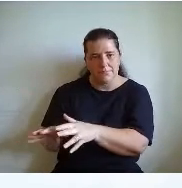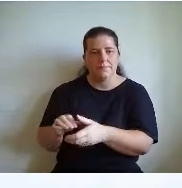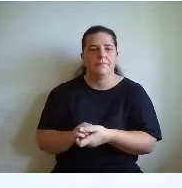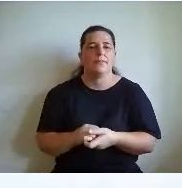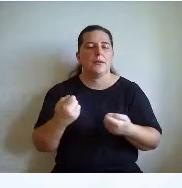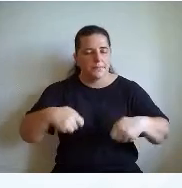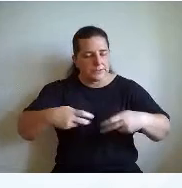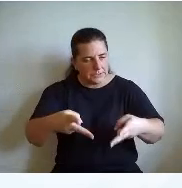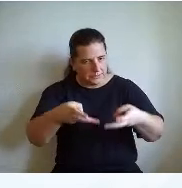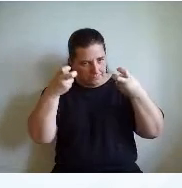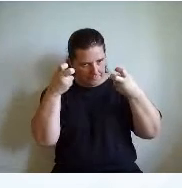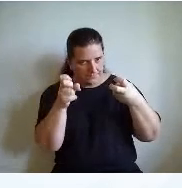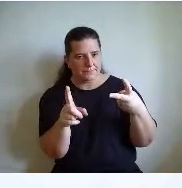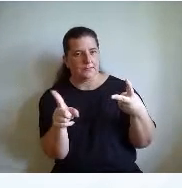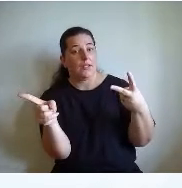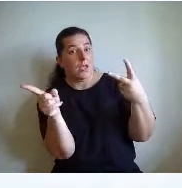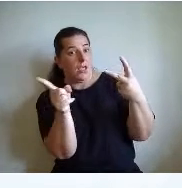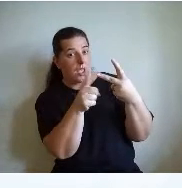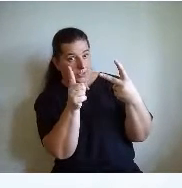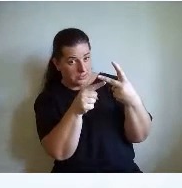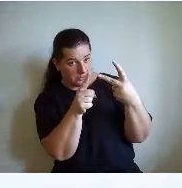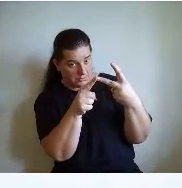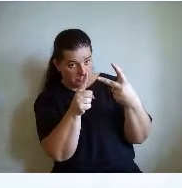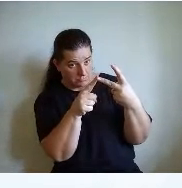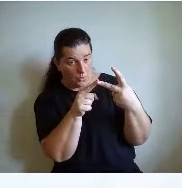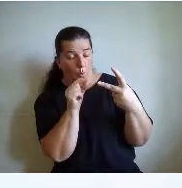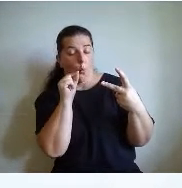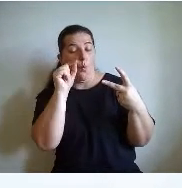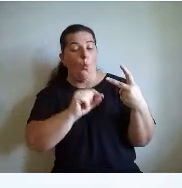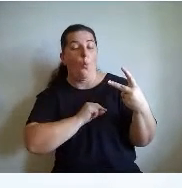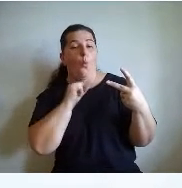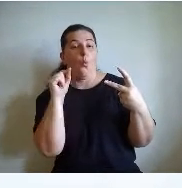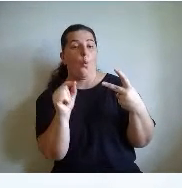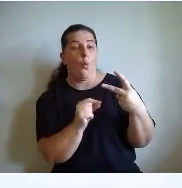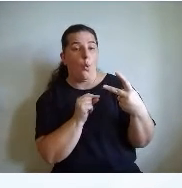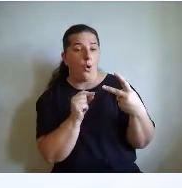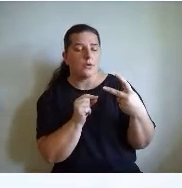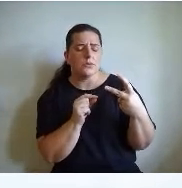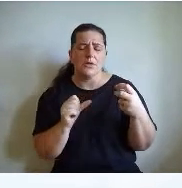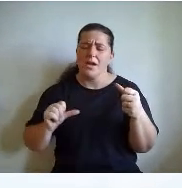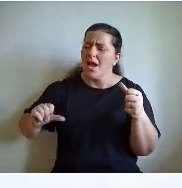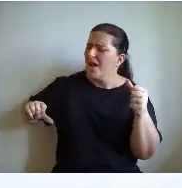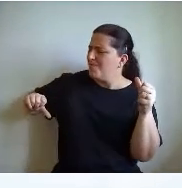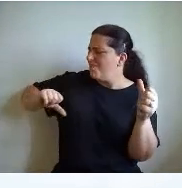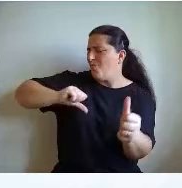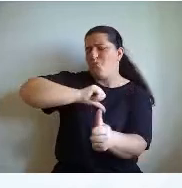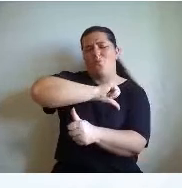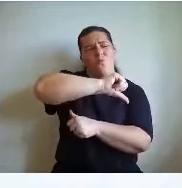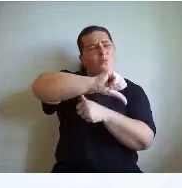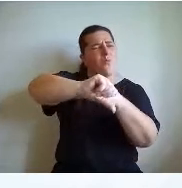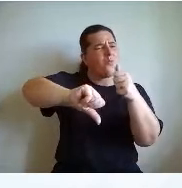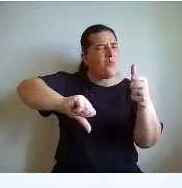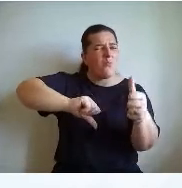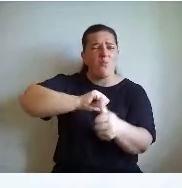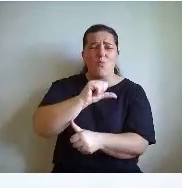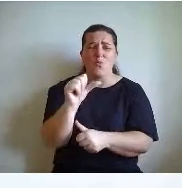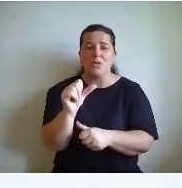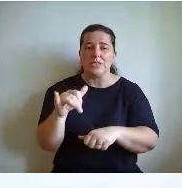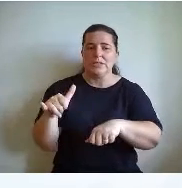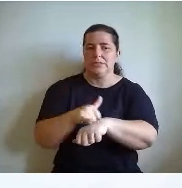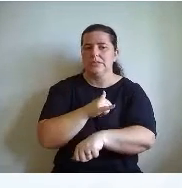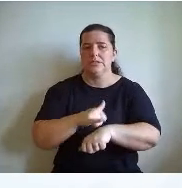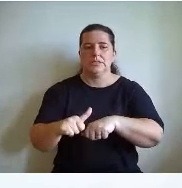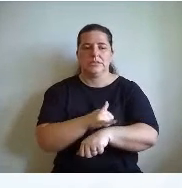A segunda é que isso muda completamente o jogo, né? E